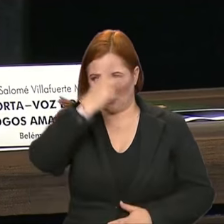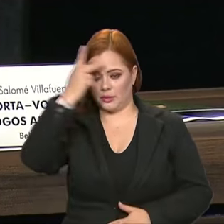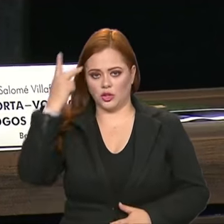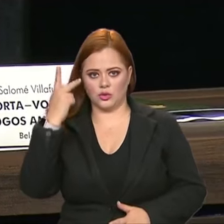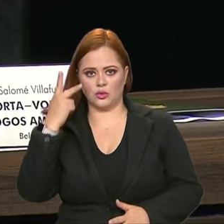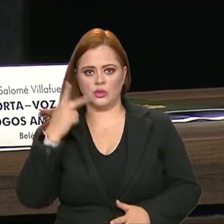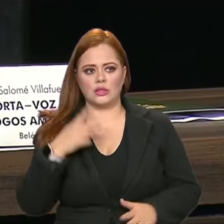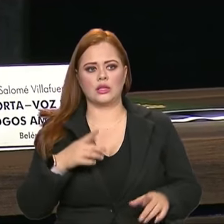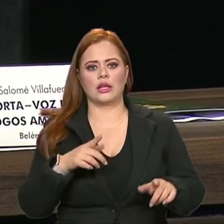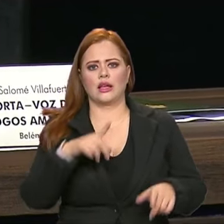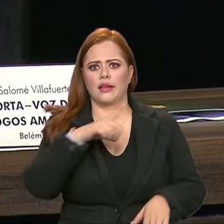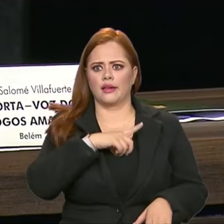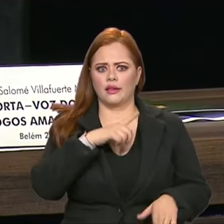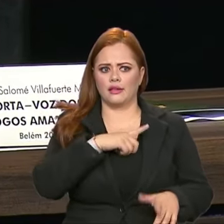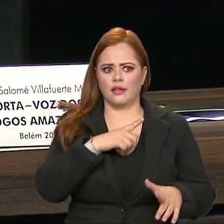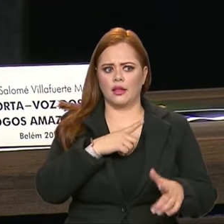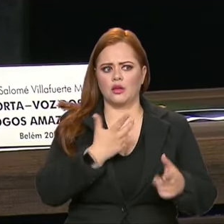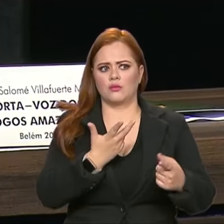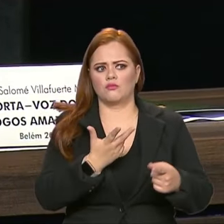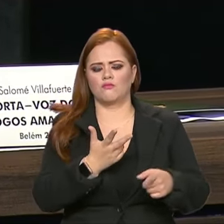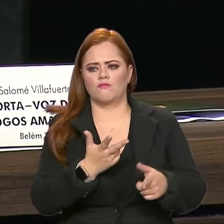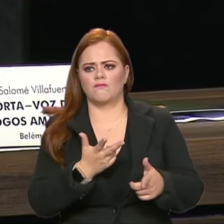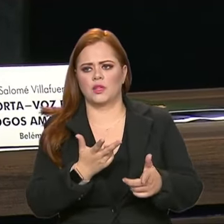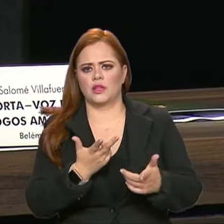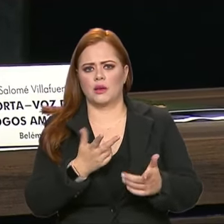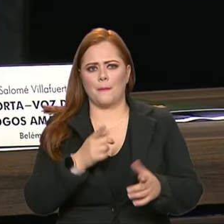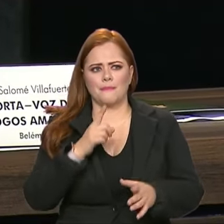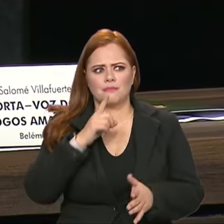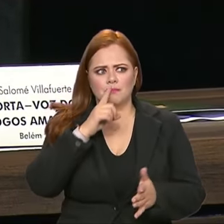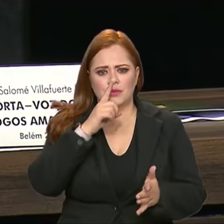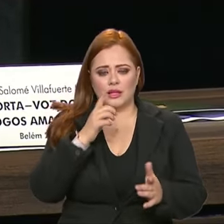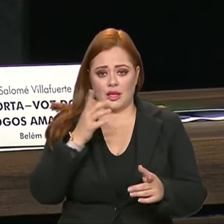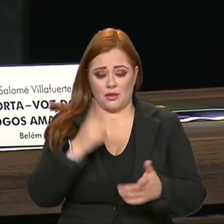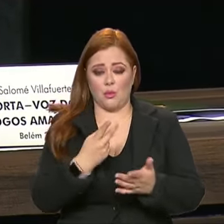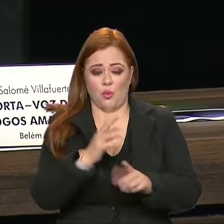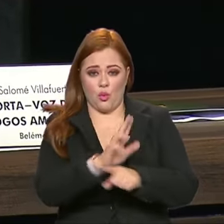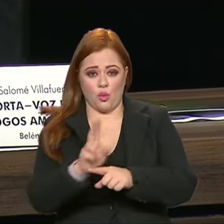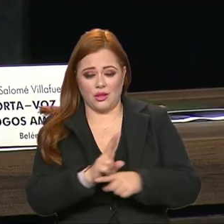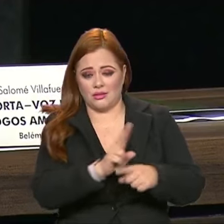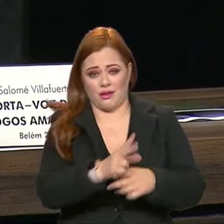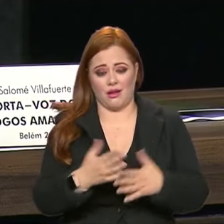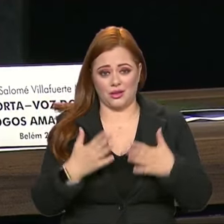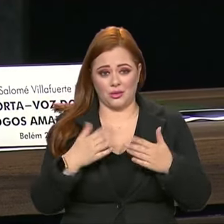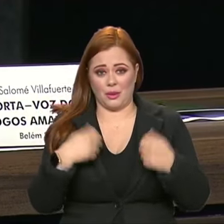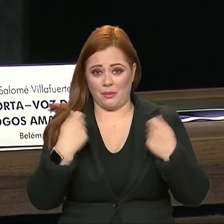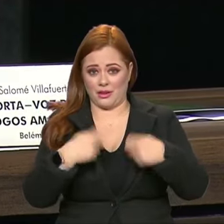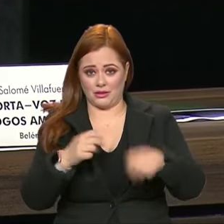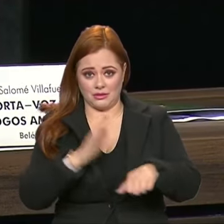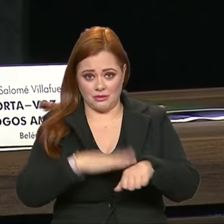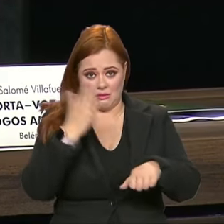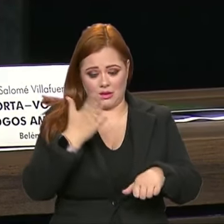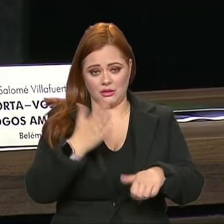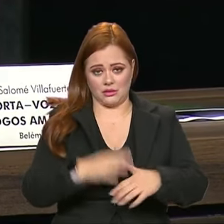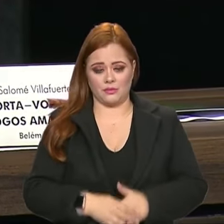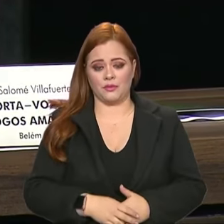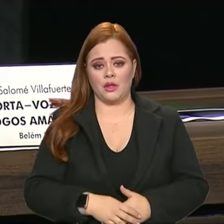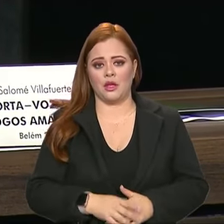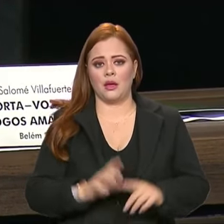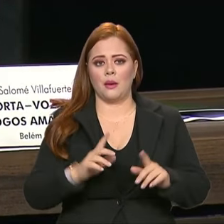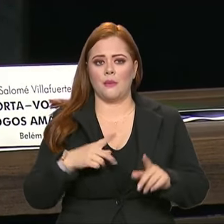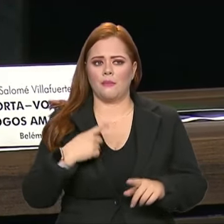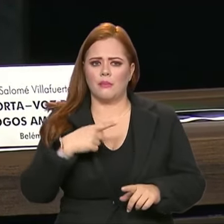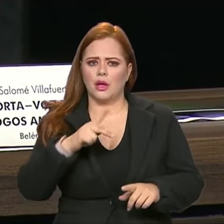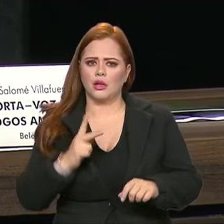violência estrutural, legal ou ilegal. Nós somos parte transversal de um processo que está voltado para